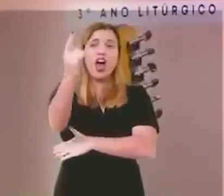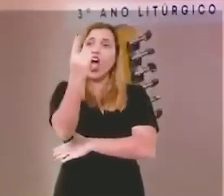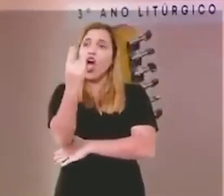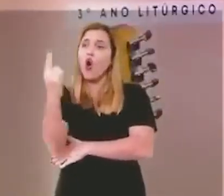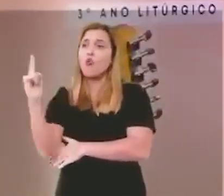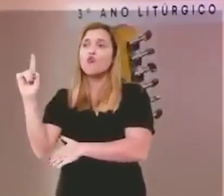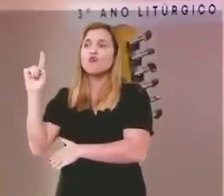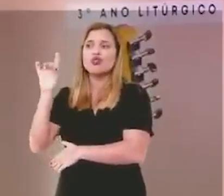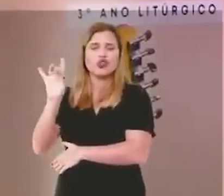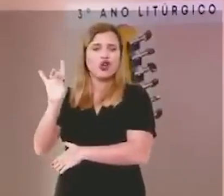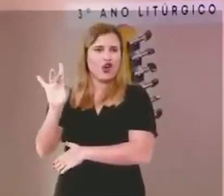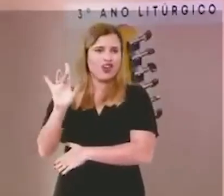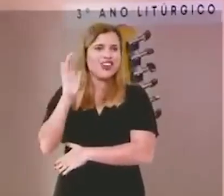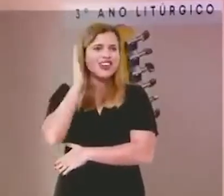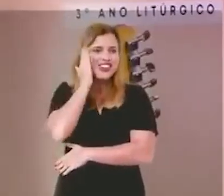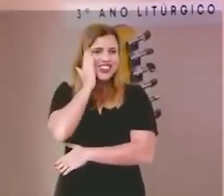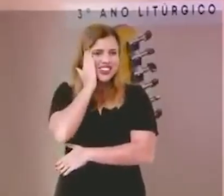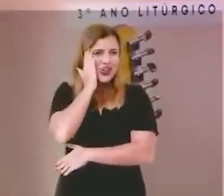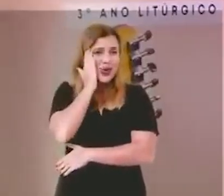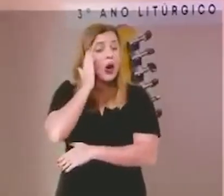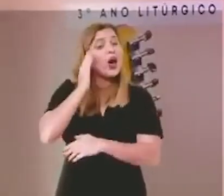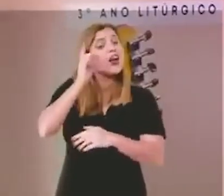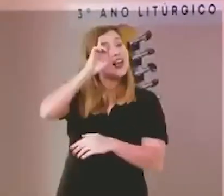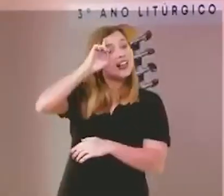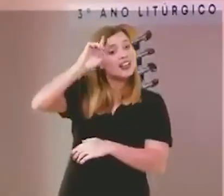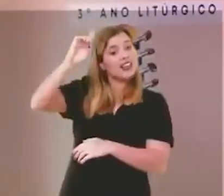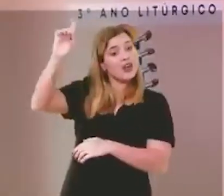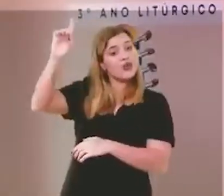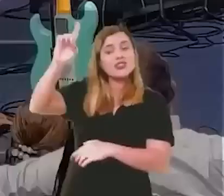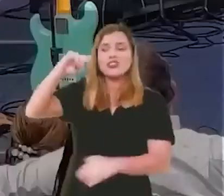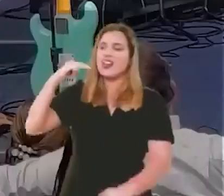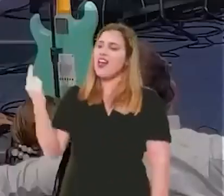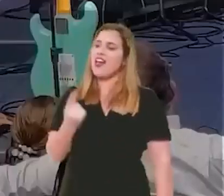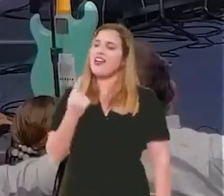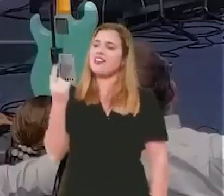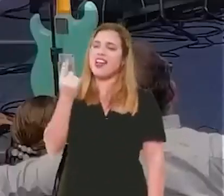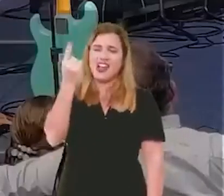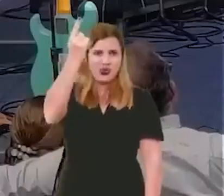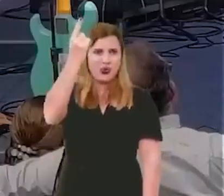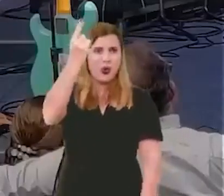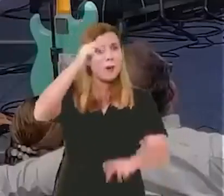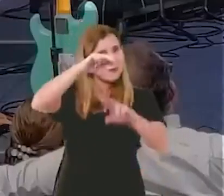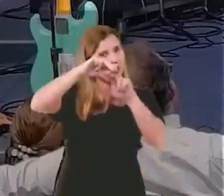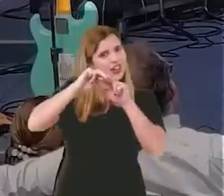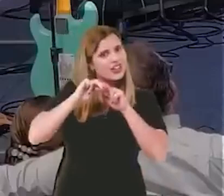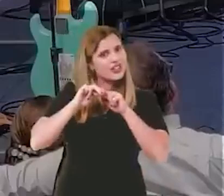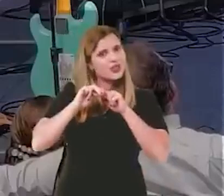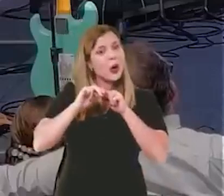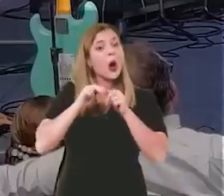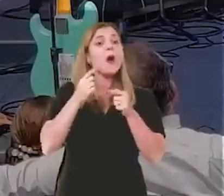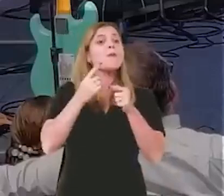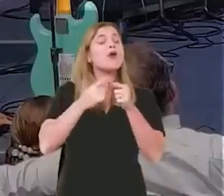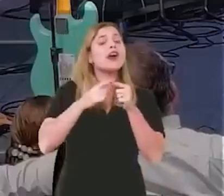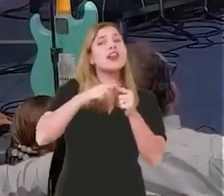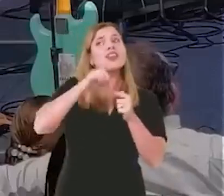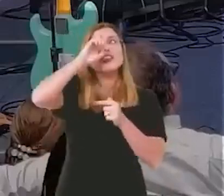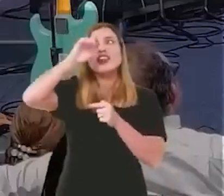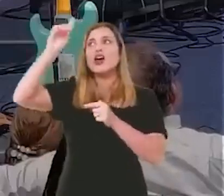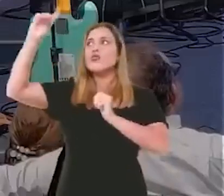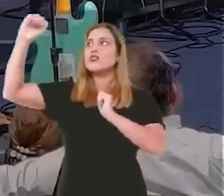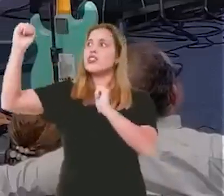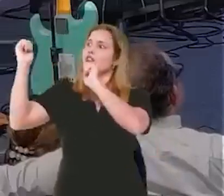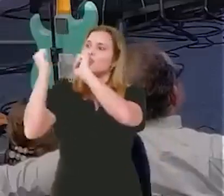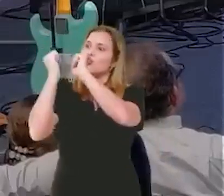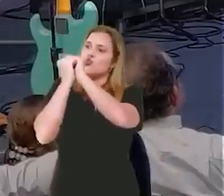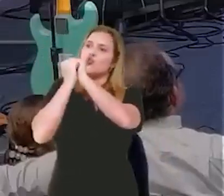Deus. E o Verbo é eterno, portanto, ele é Deus. E o Verbo estava com Deus. Essa expressão significa que ele